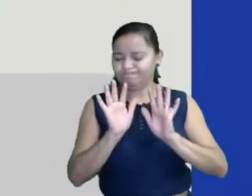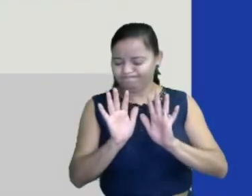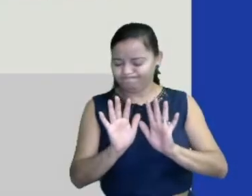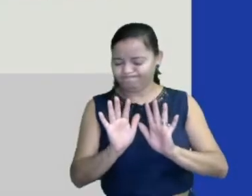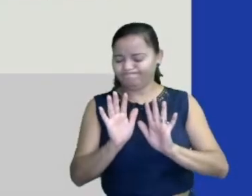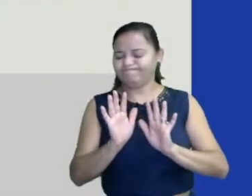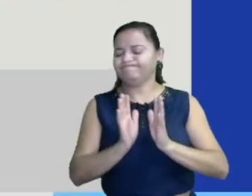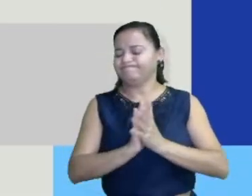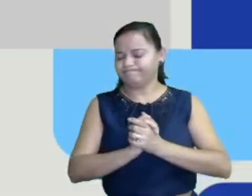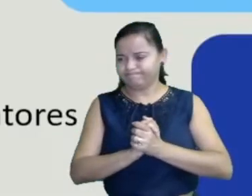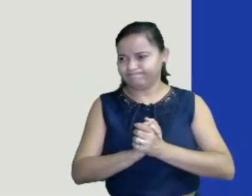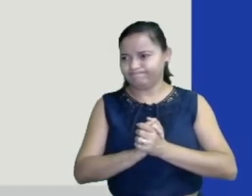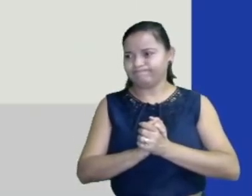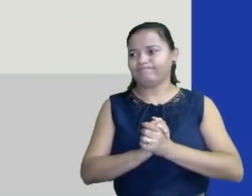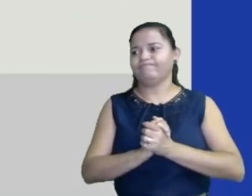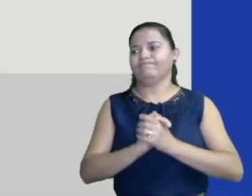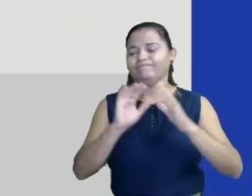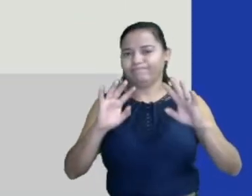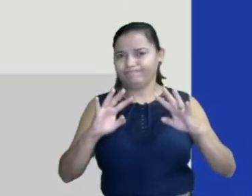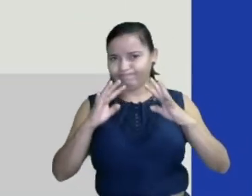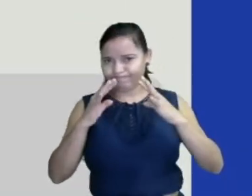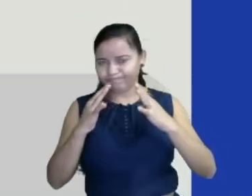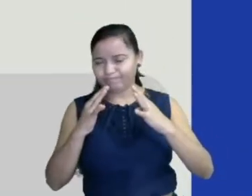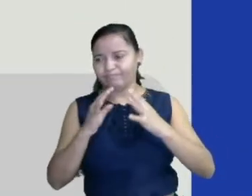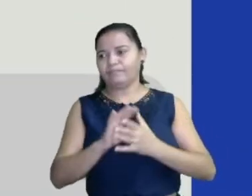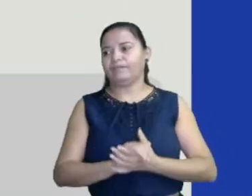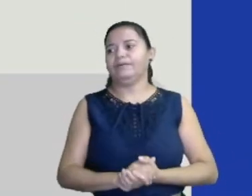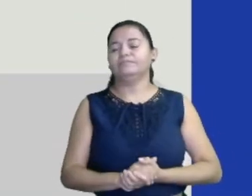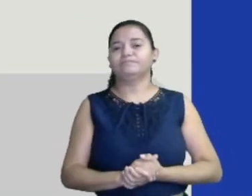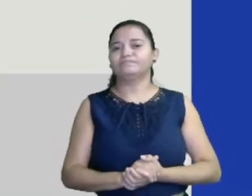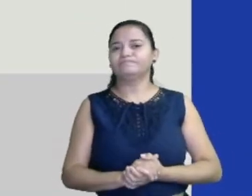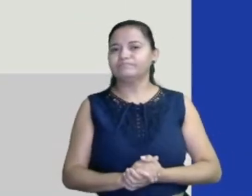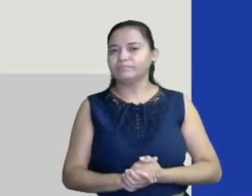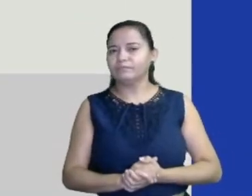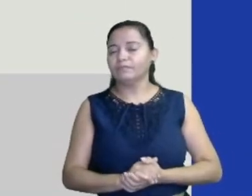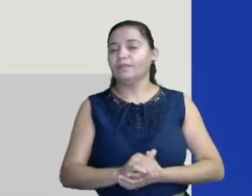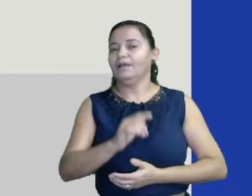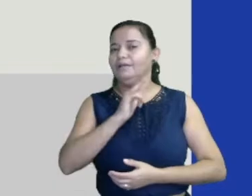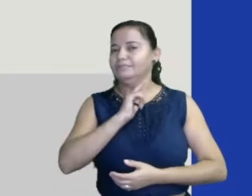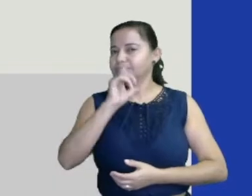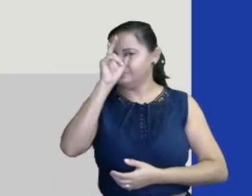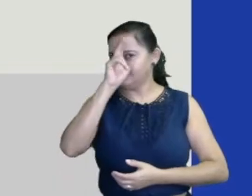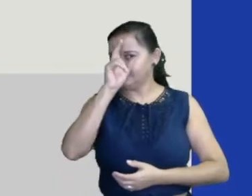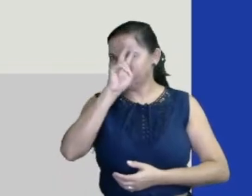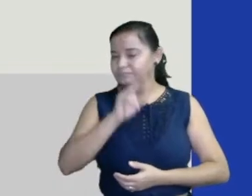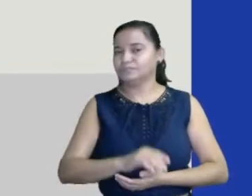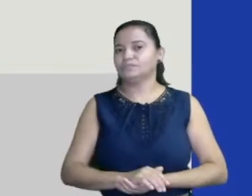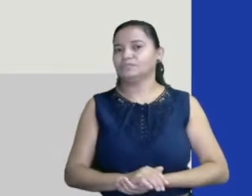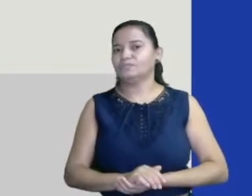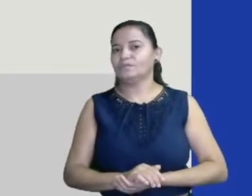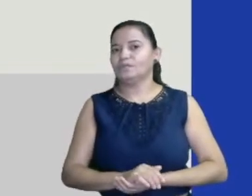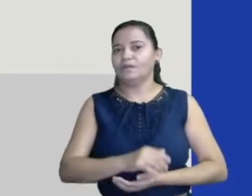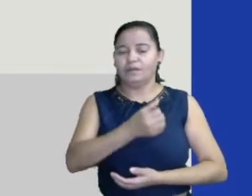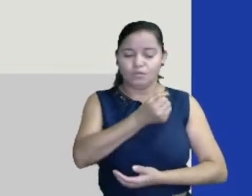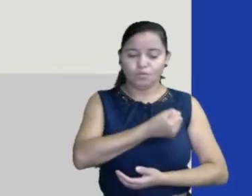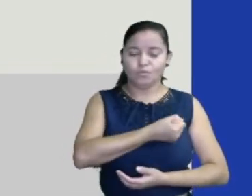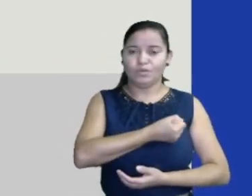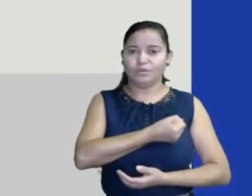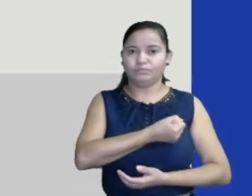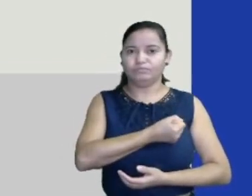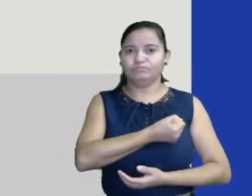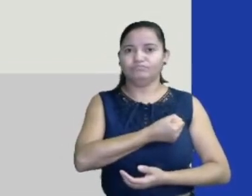perceber isso aí bem direitinho então presta bem atenção voltando do problema a gente tem o seguinte o produto de dois números é